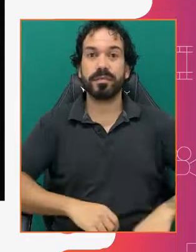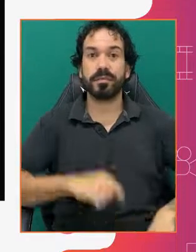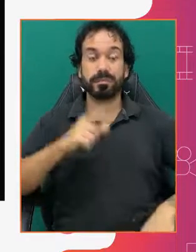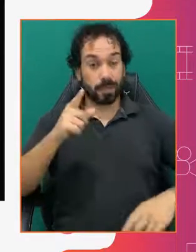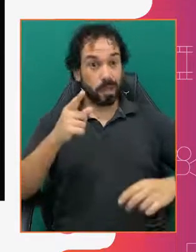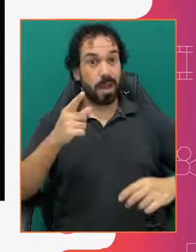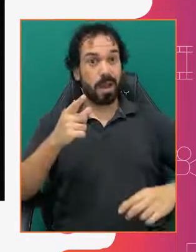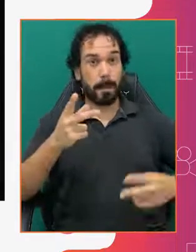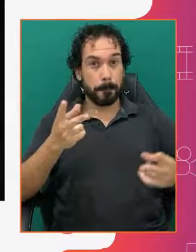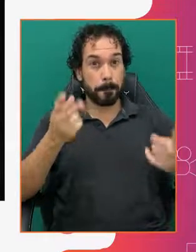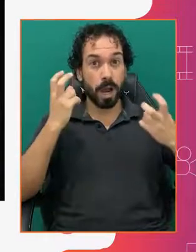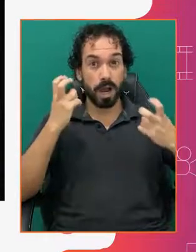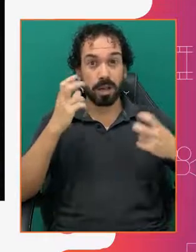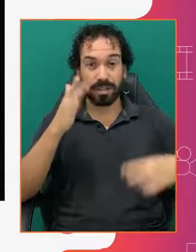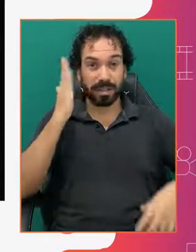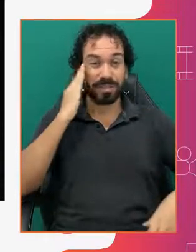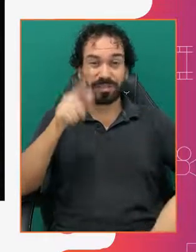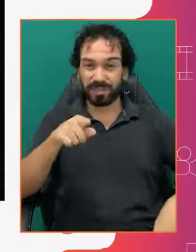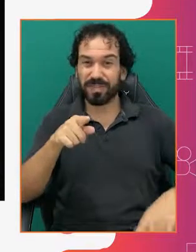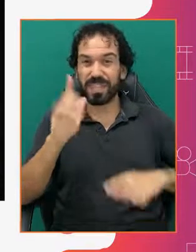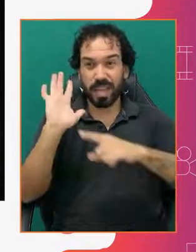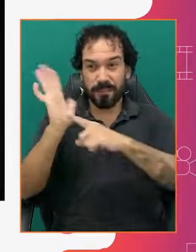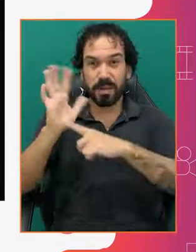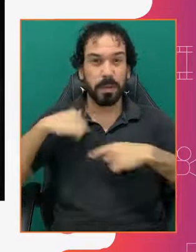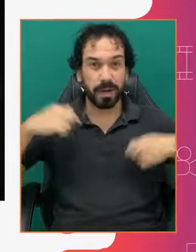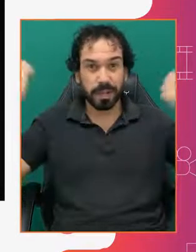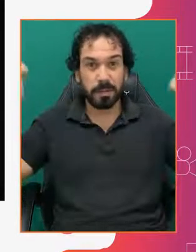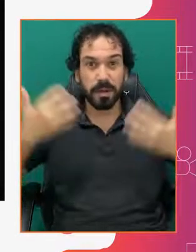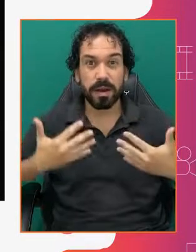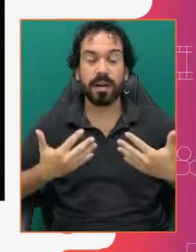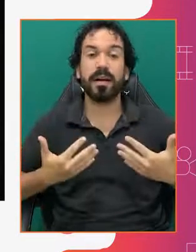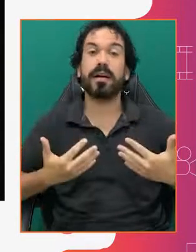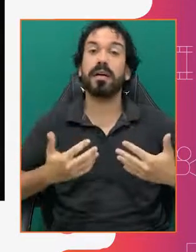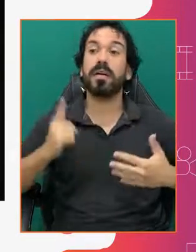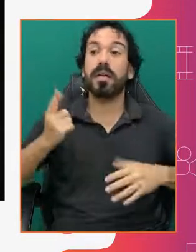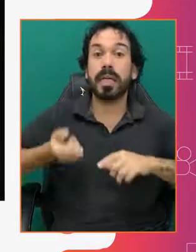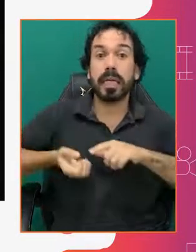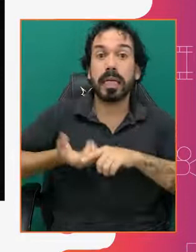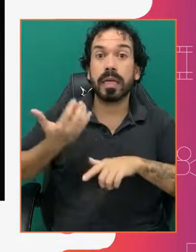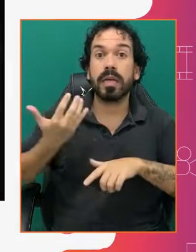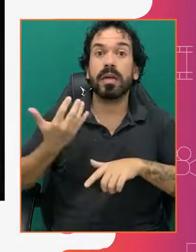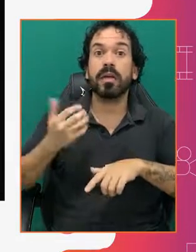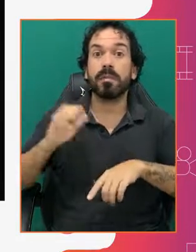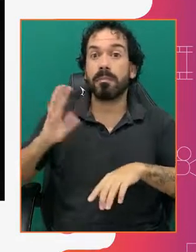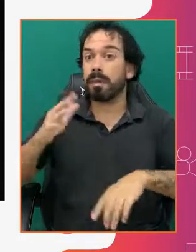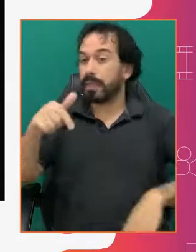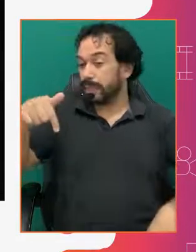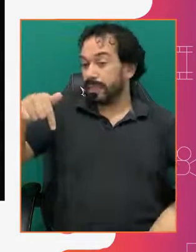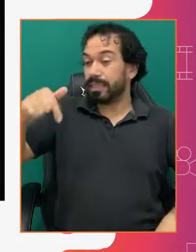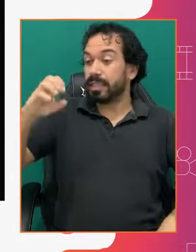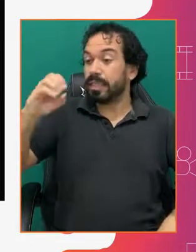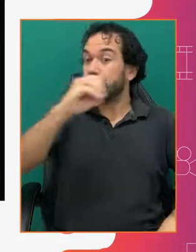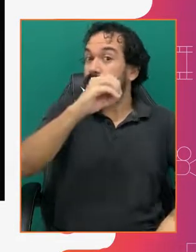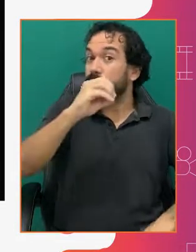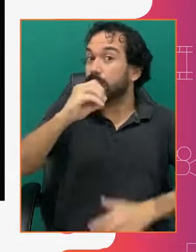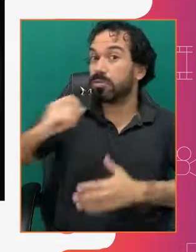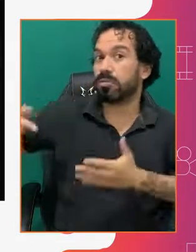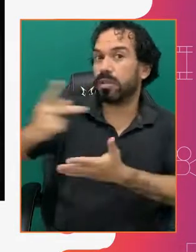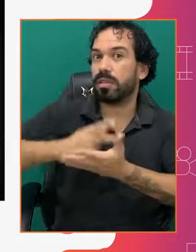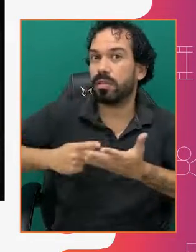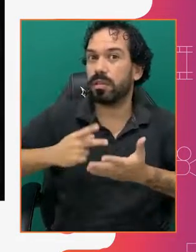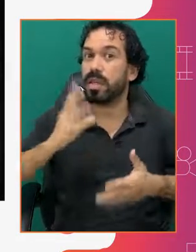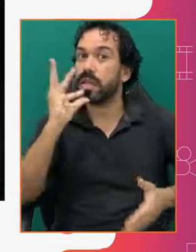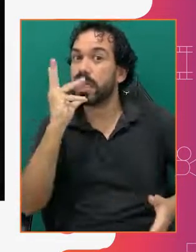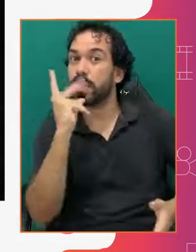vocês terem ideia, o Fantasmagorie foi criado a partir de 700 desenhos e